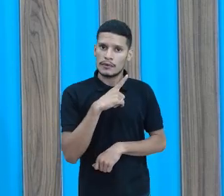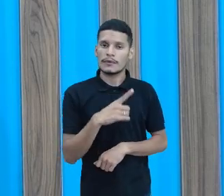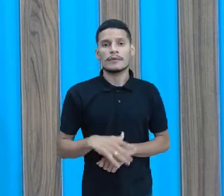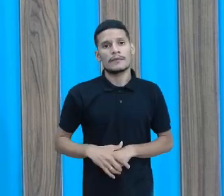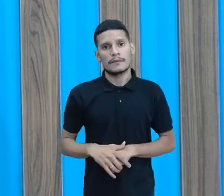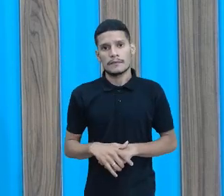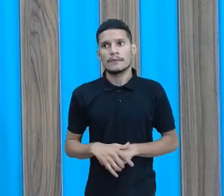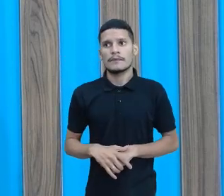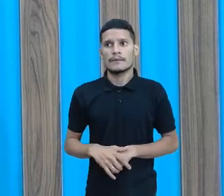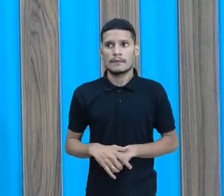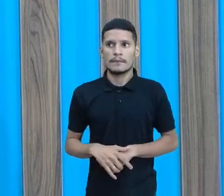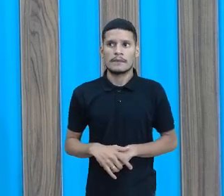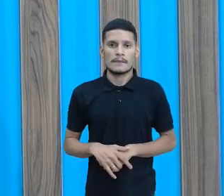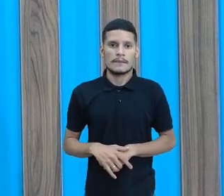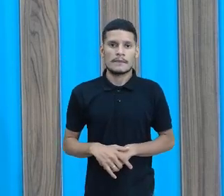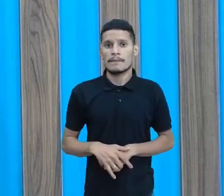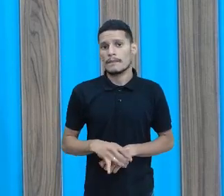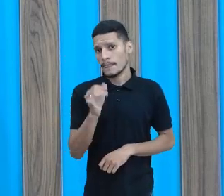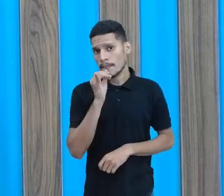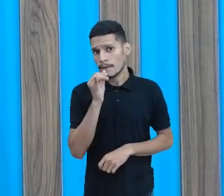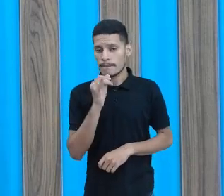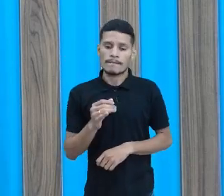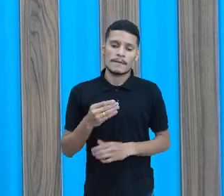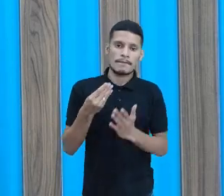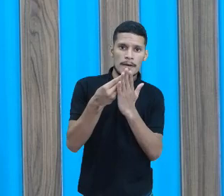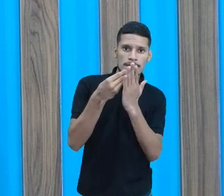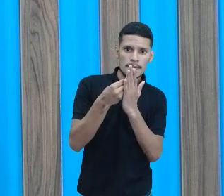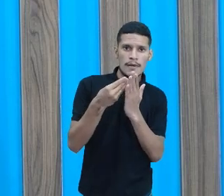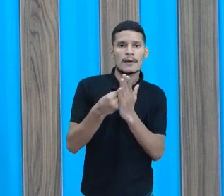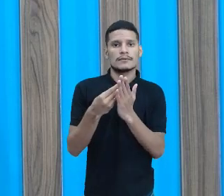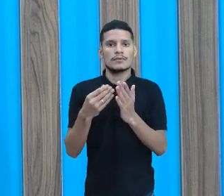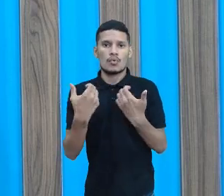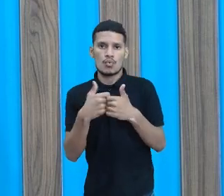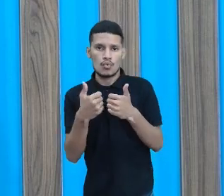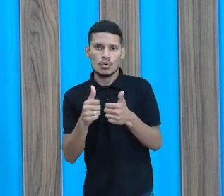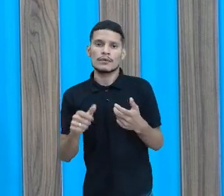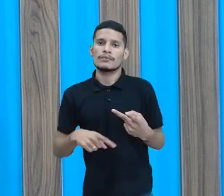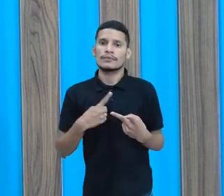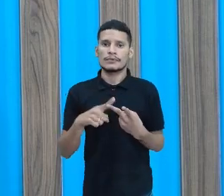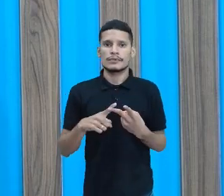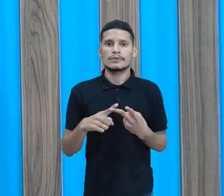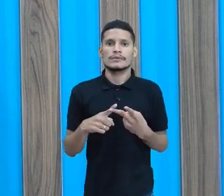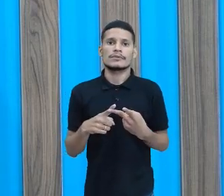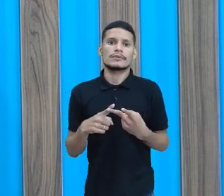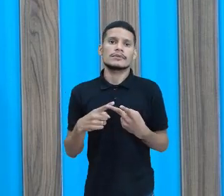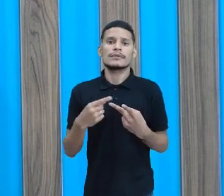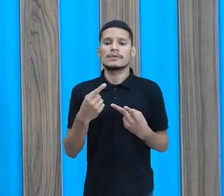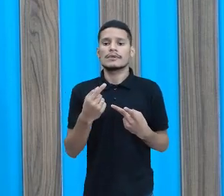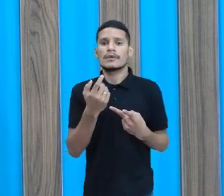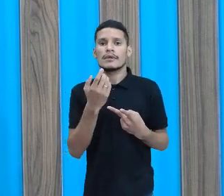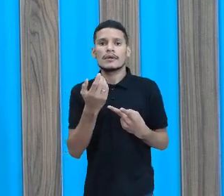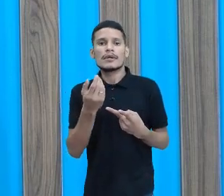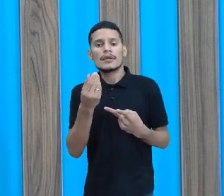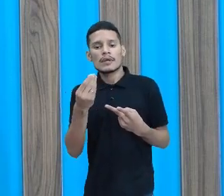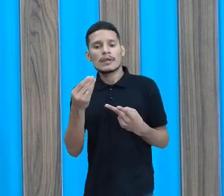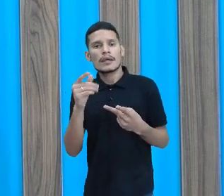Né? A passagem para ir trabalhar, né? o vale